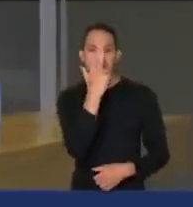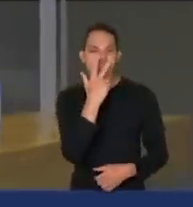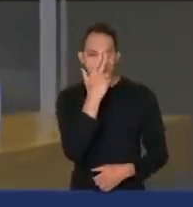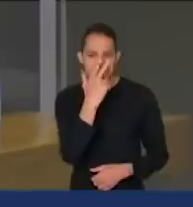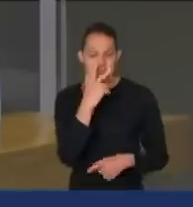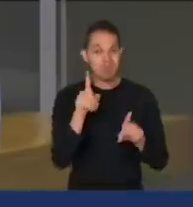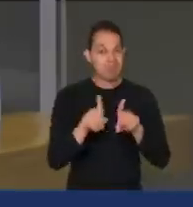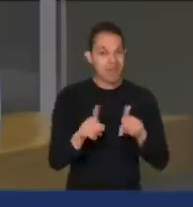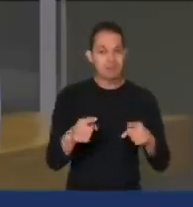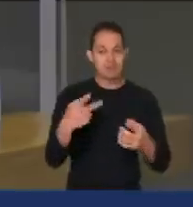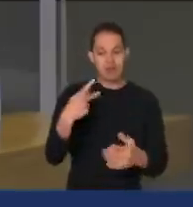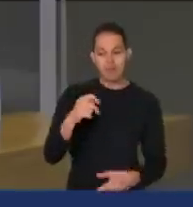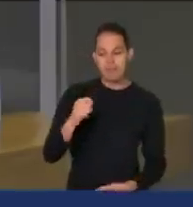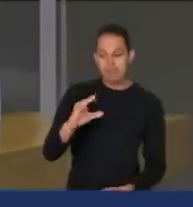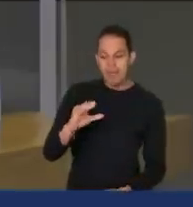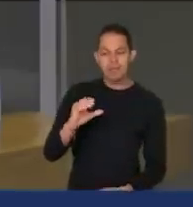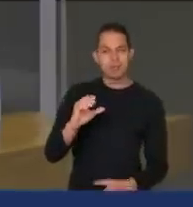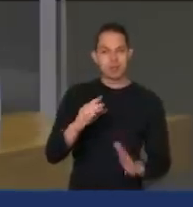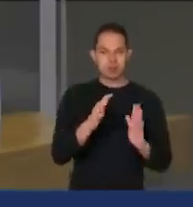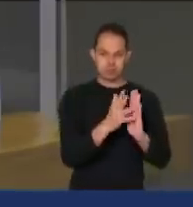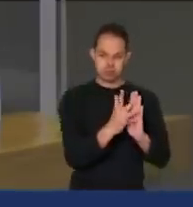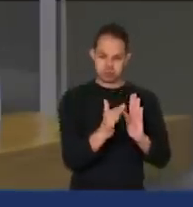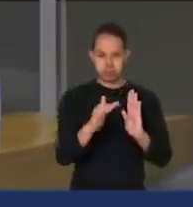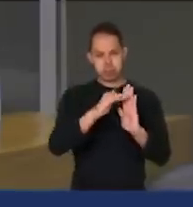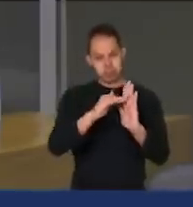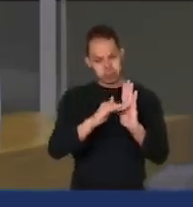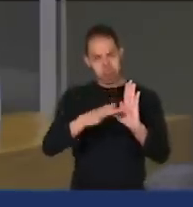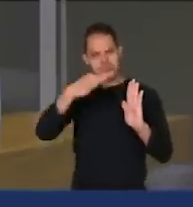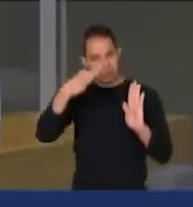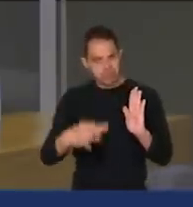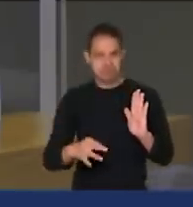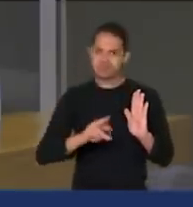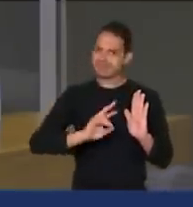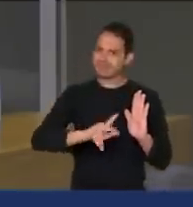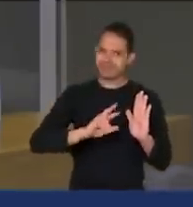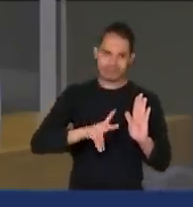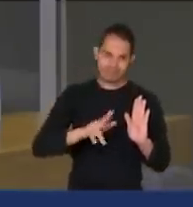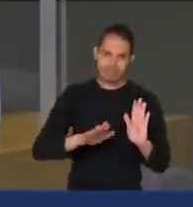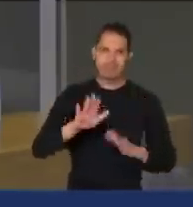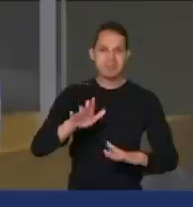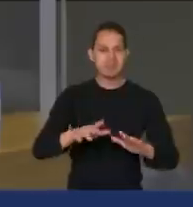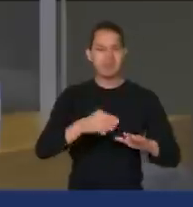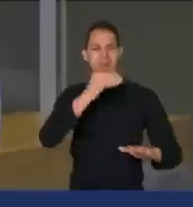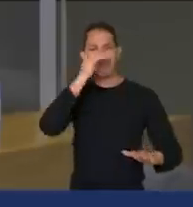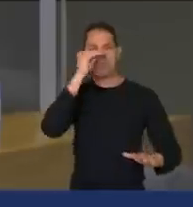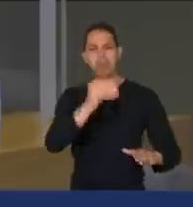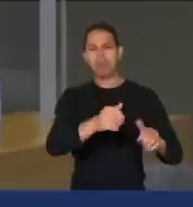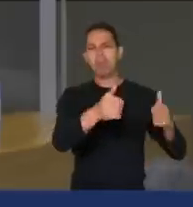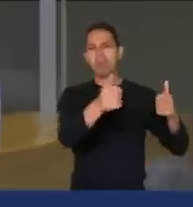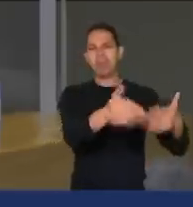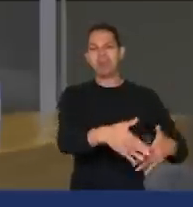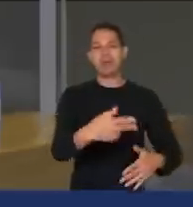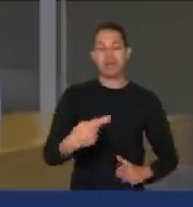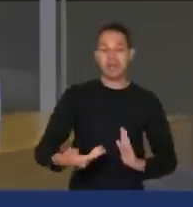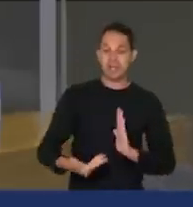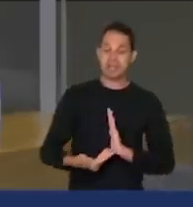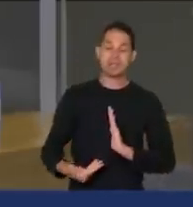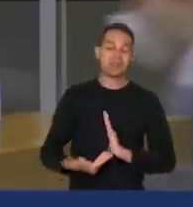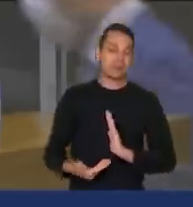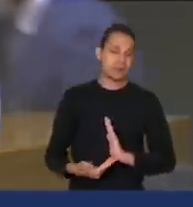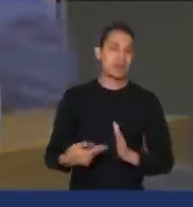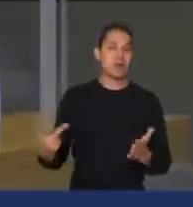uma PEC que não seguiu o trâmite legislativo, que muitas vezes tem sido rasgado dentro desta casa, desta Câmara dos